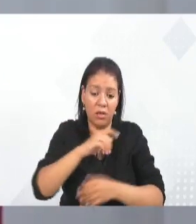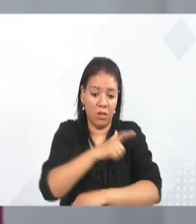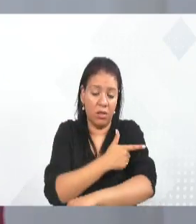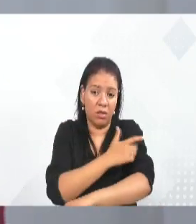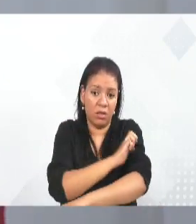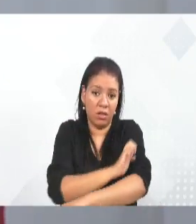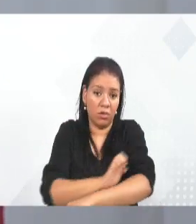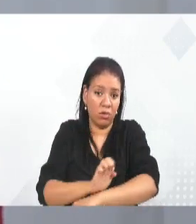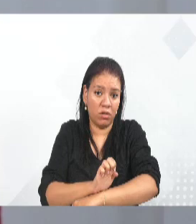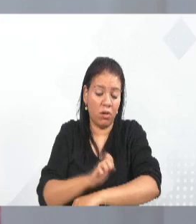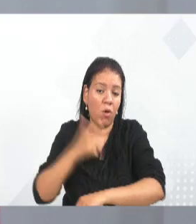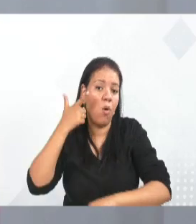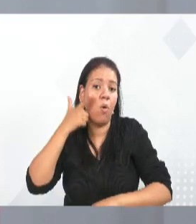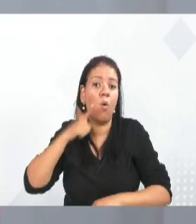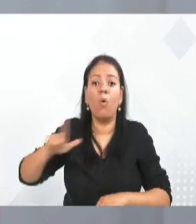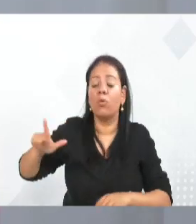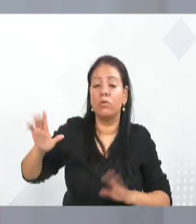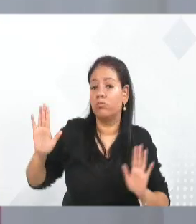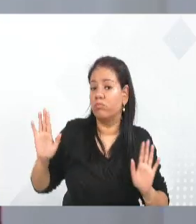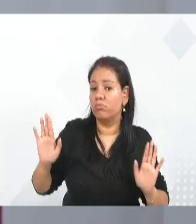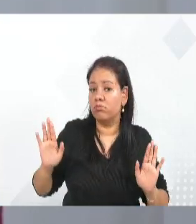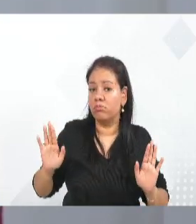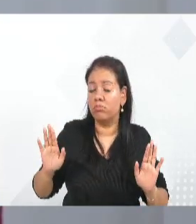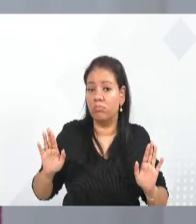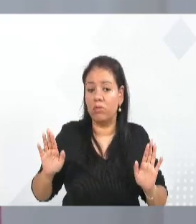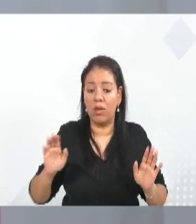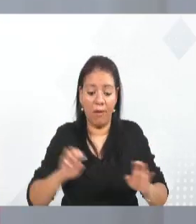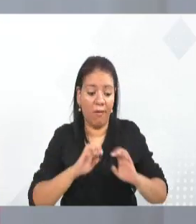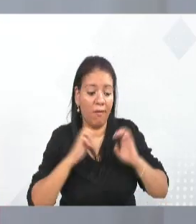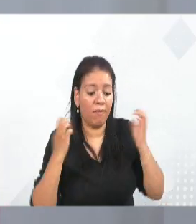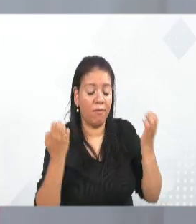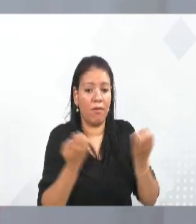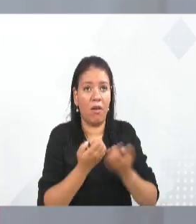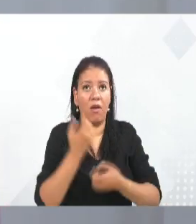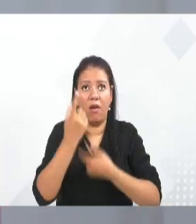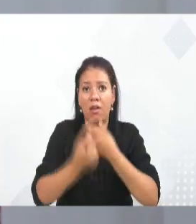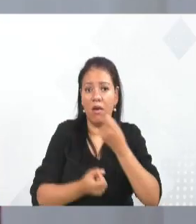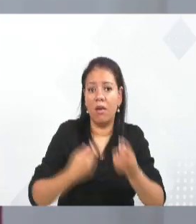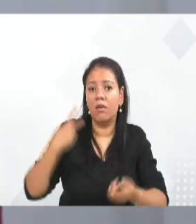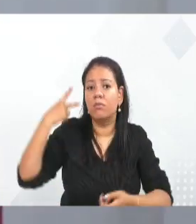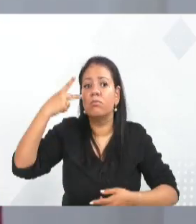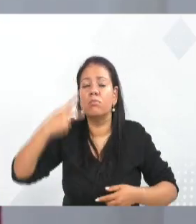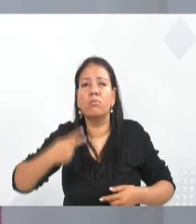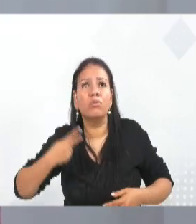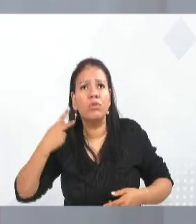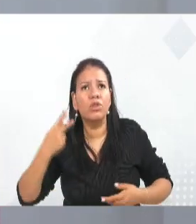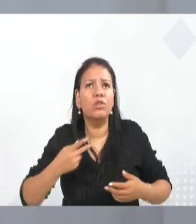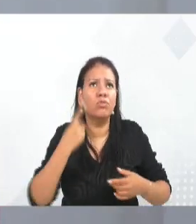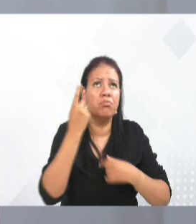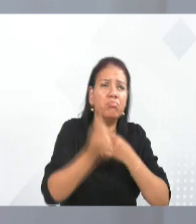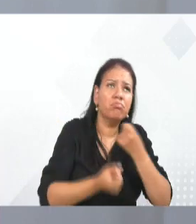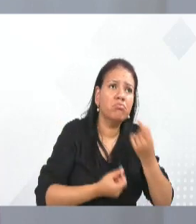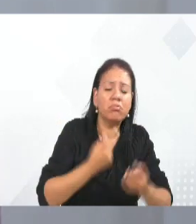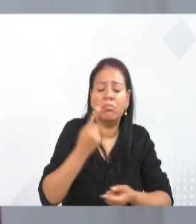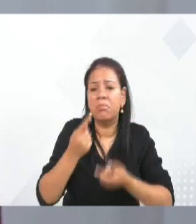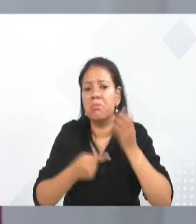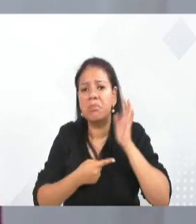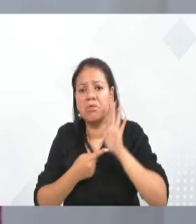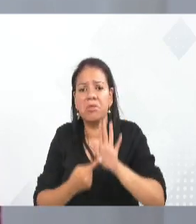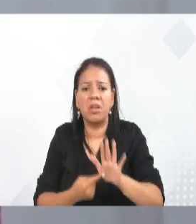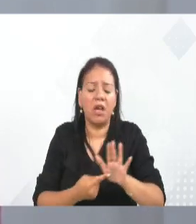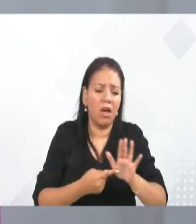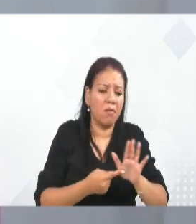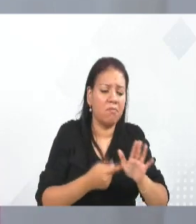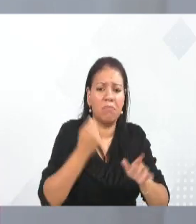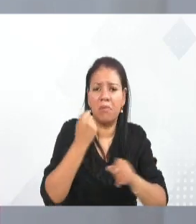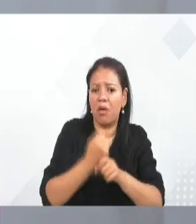talvez fazer eventos políticos né para mostrar obras e mais obras